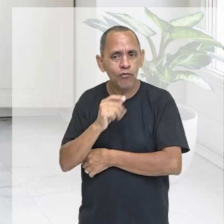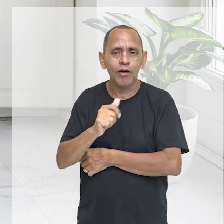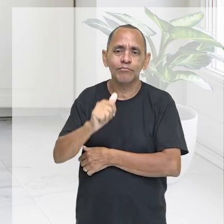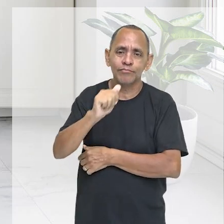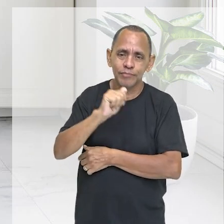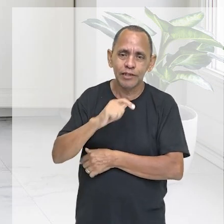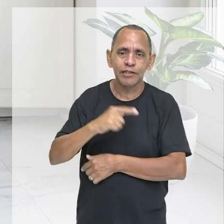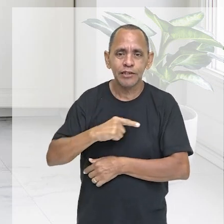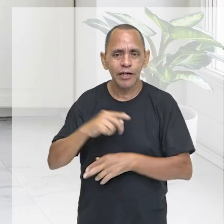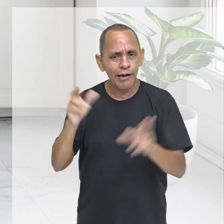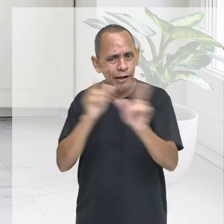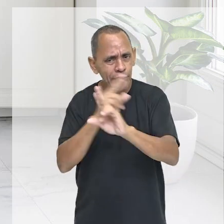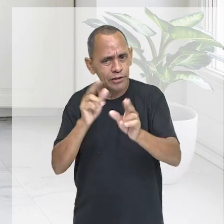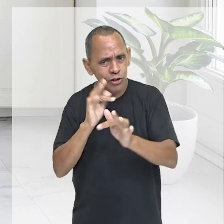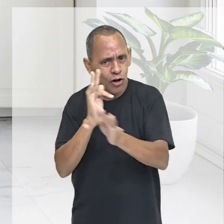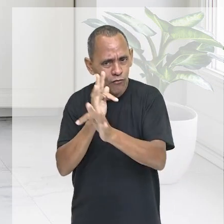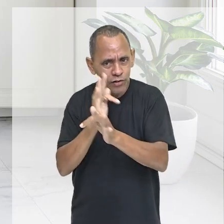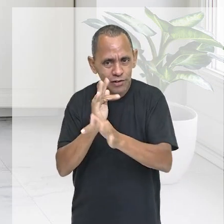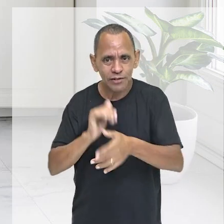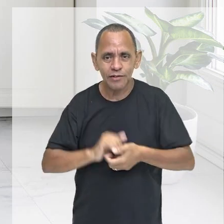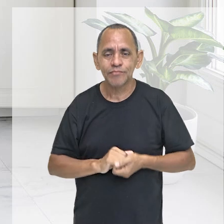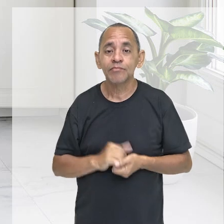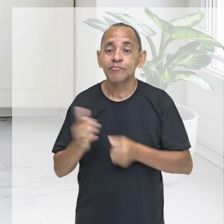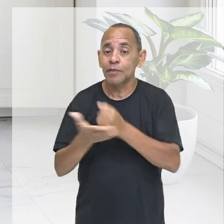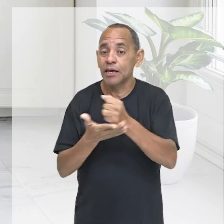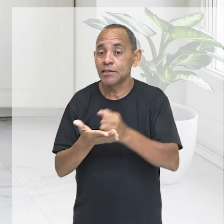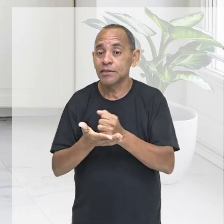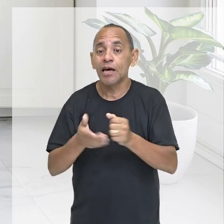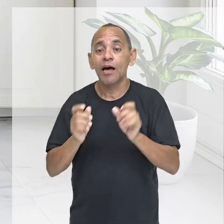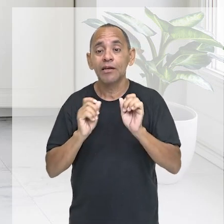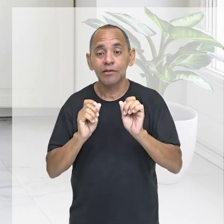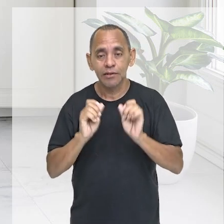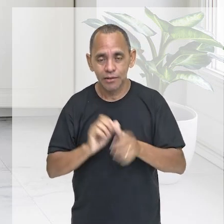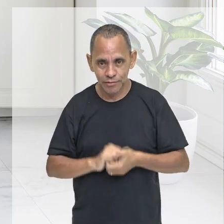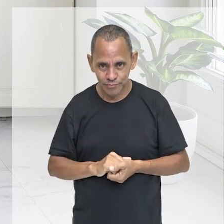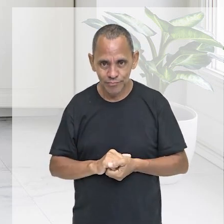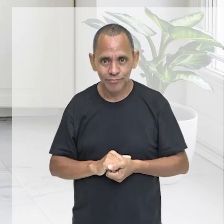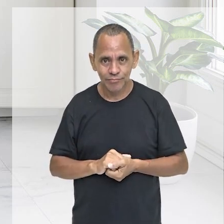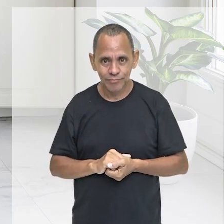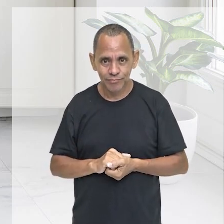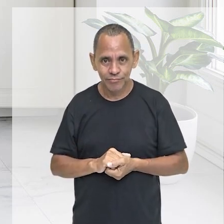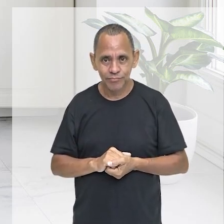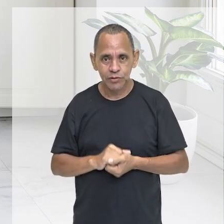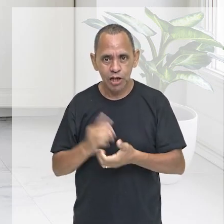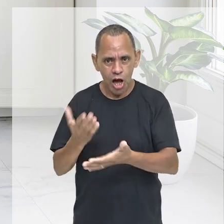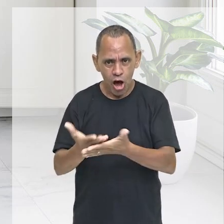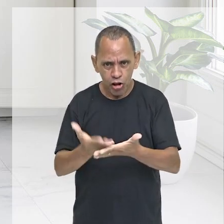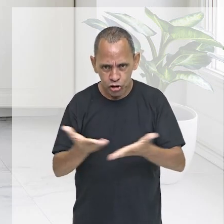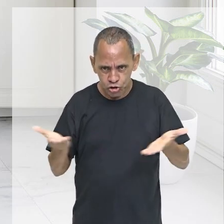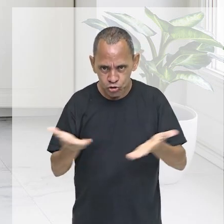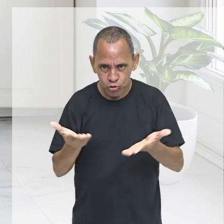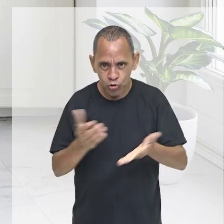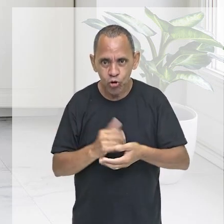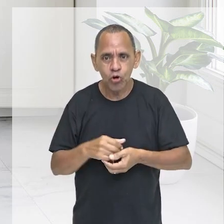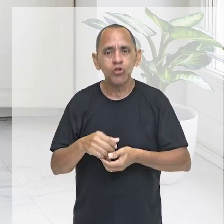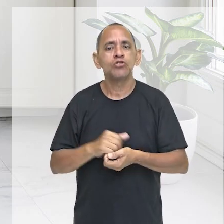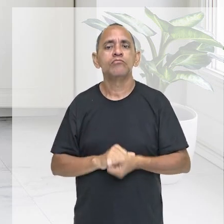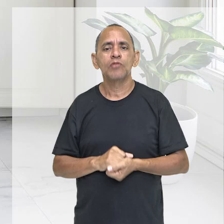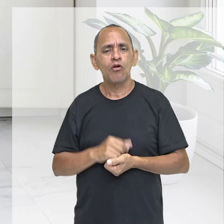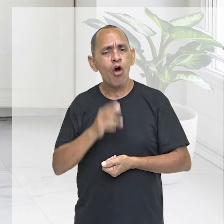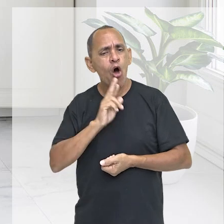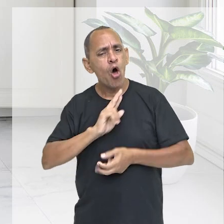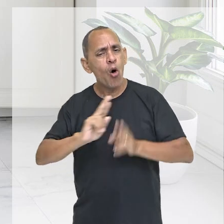tem a ver com a física. Com base nesta linda introdução, nós vamos